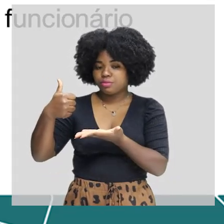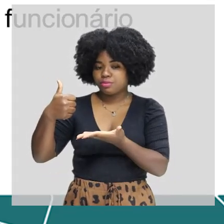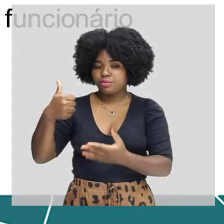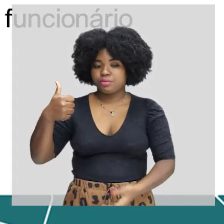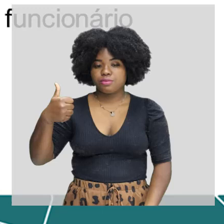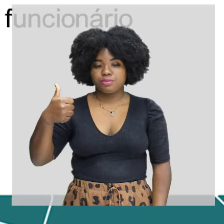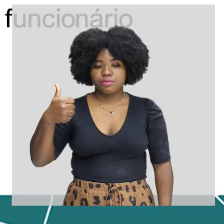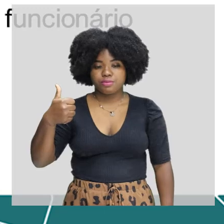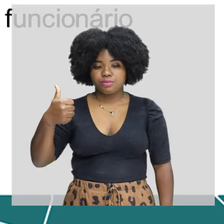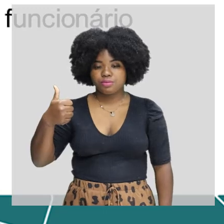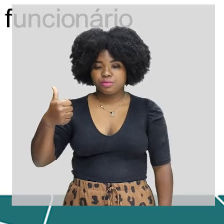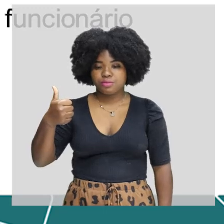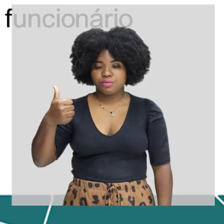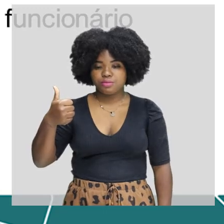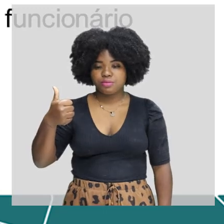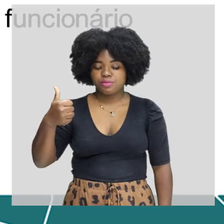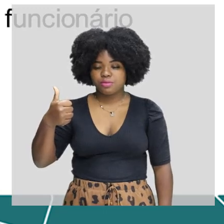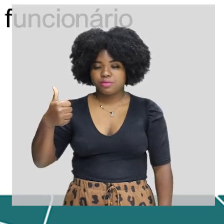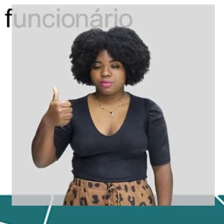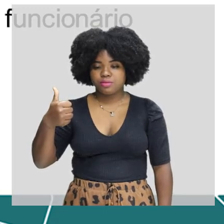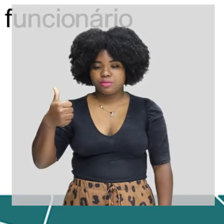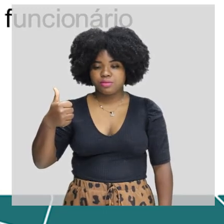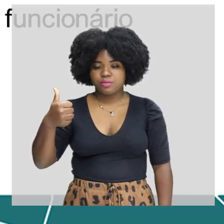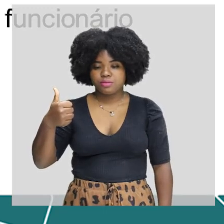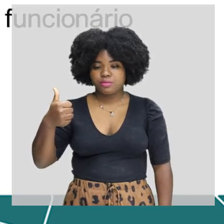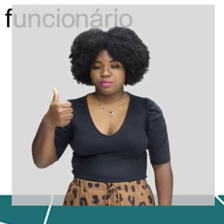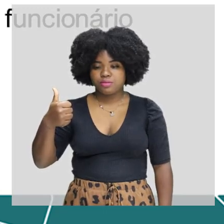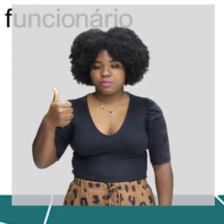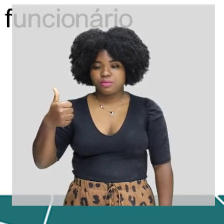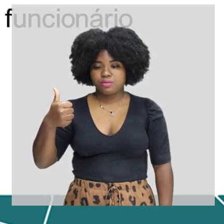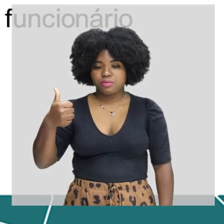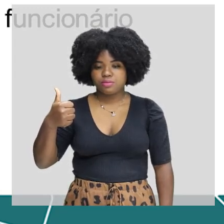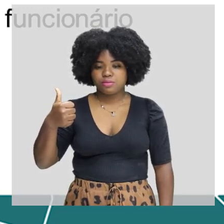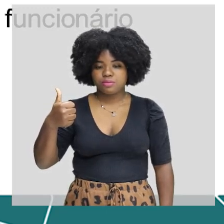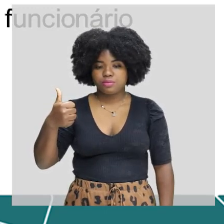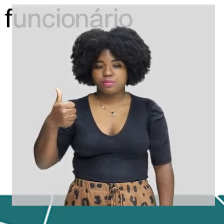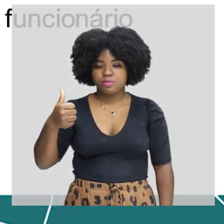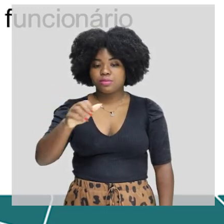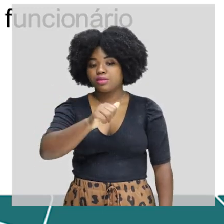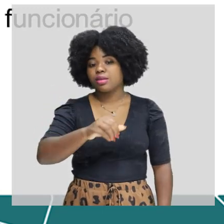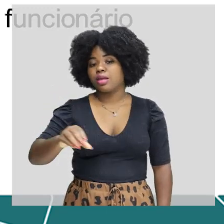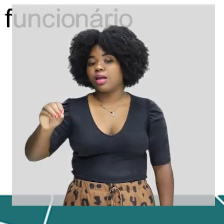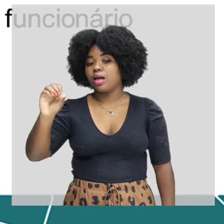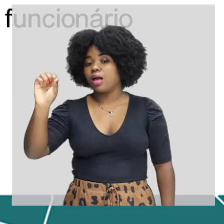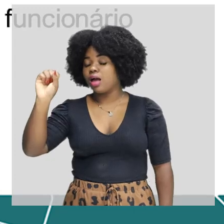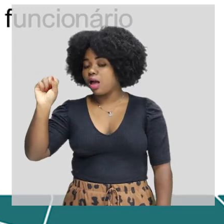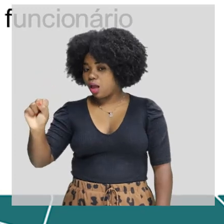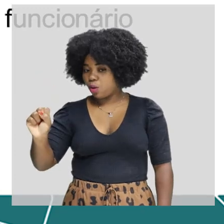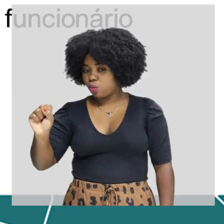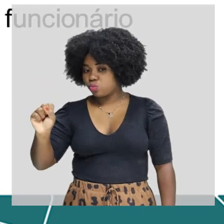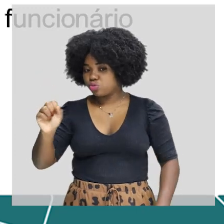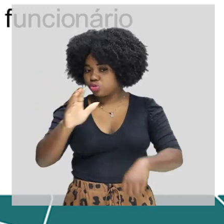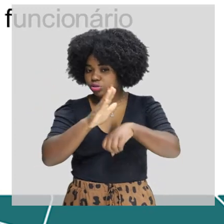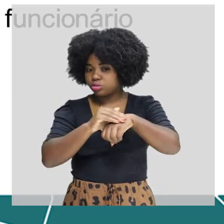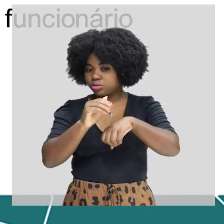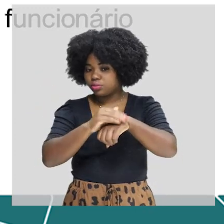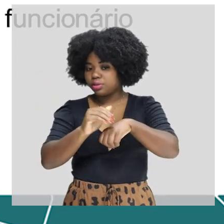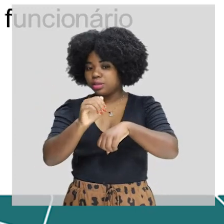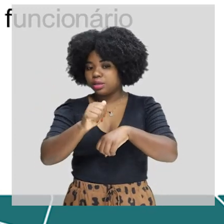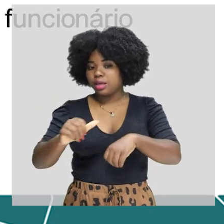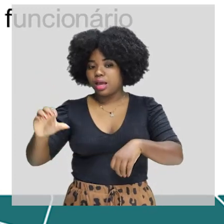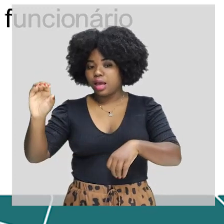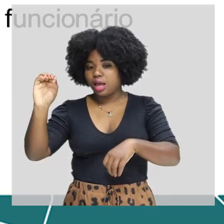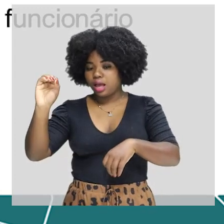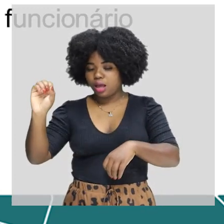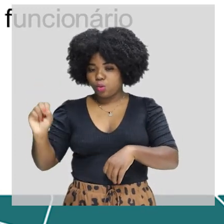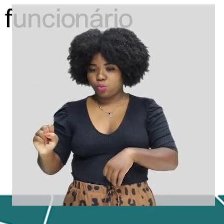Chamaremos os inimigos de hipócritas. Chamaremos aos inimigos de hipócritas. Eu tenho a frase escrita 2 vezes,